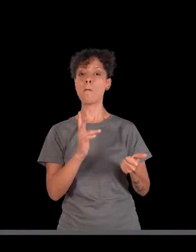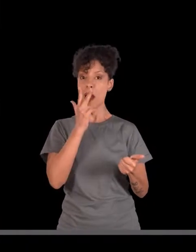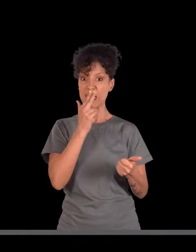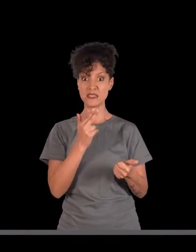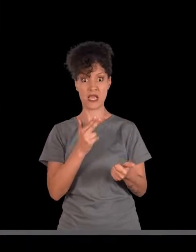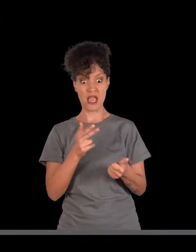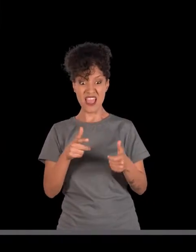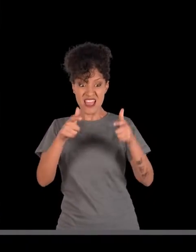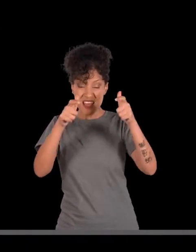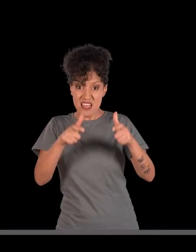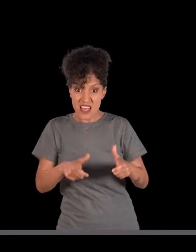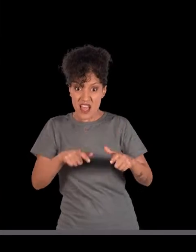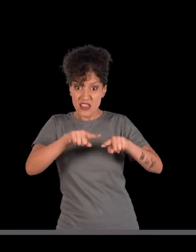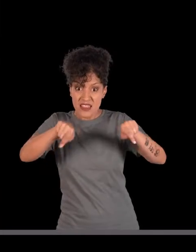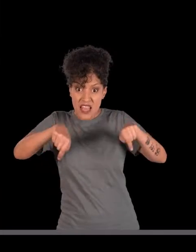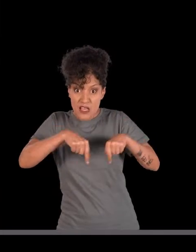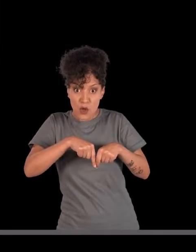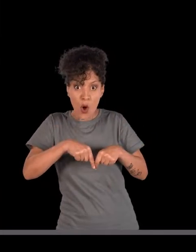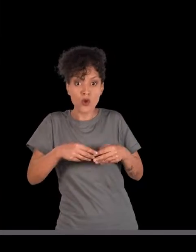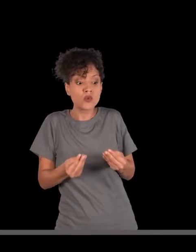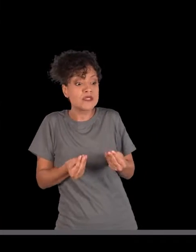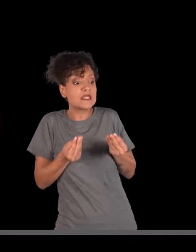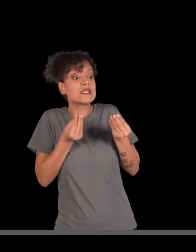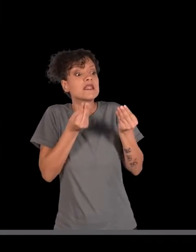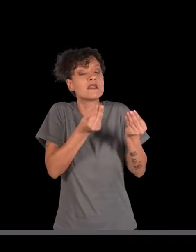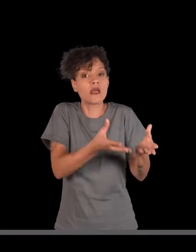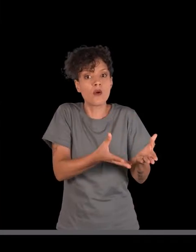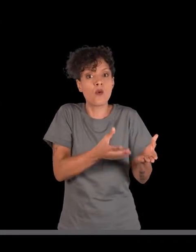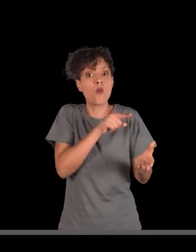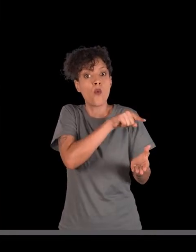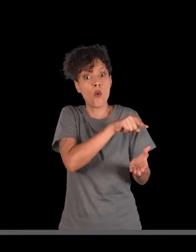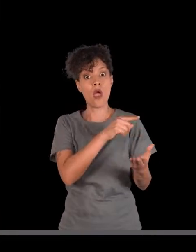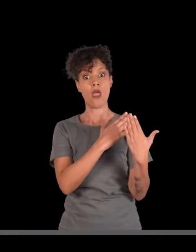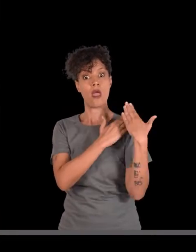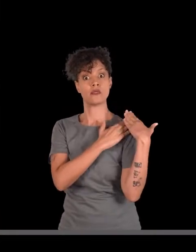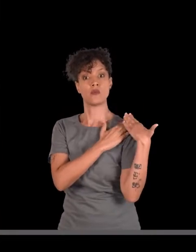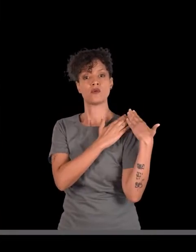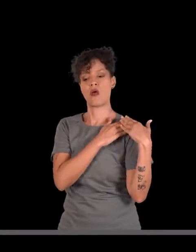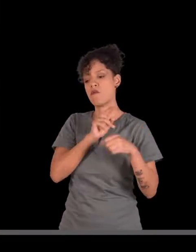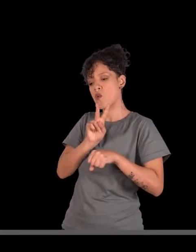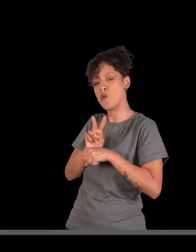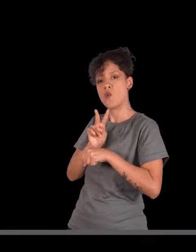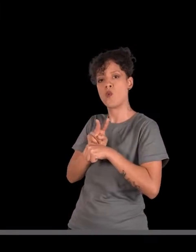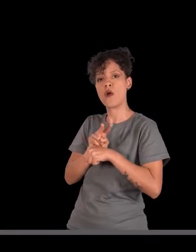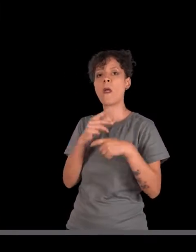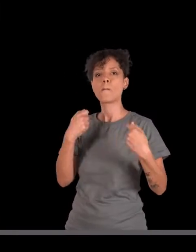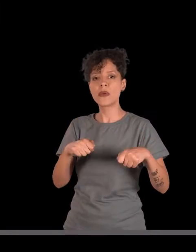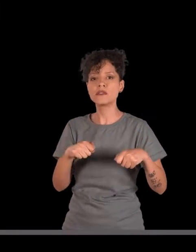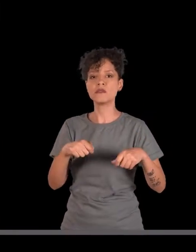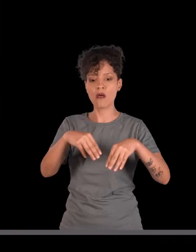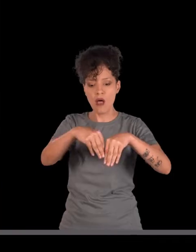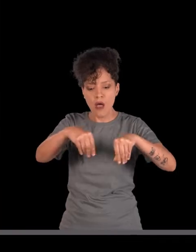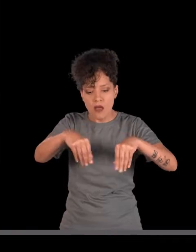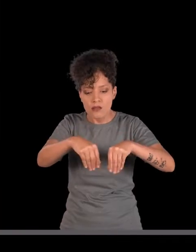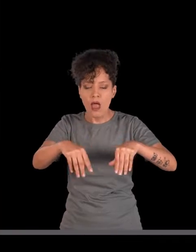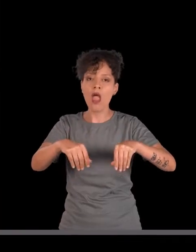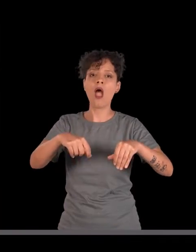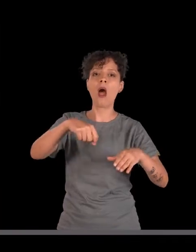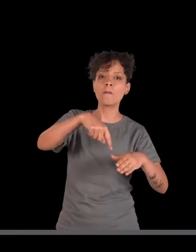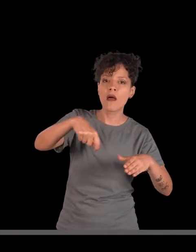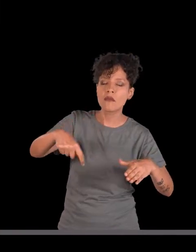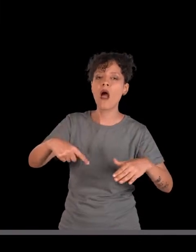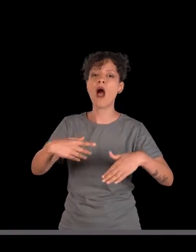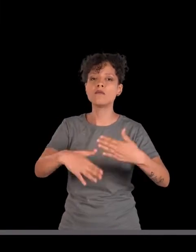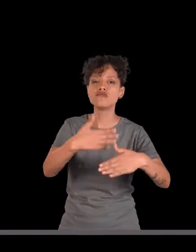meio que entregou essa administração para esses capitães donatários, que deveriam investir e fazer essas